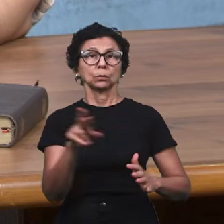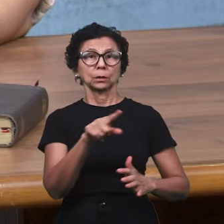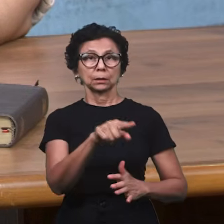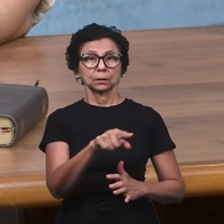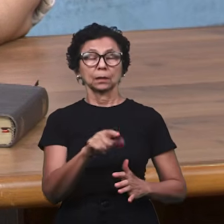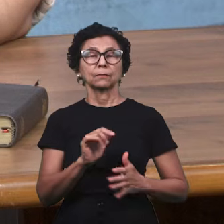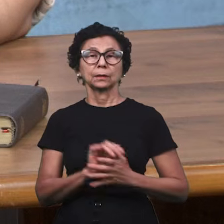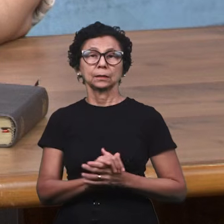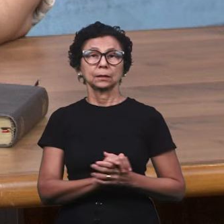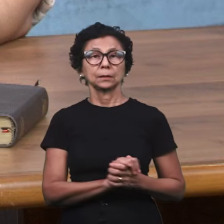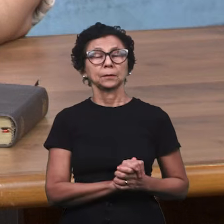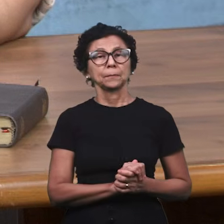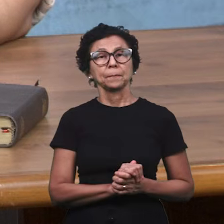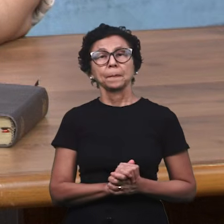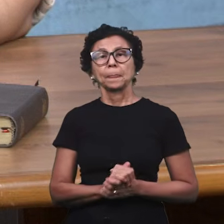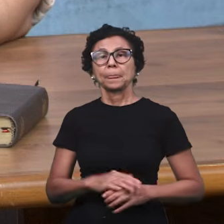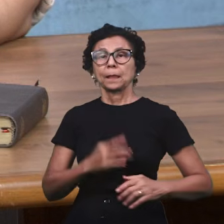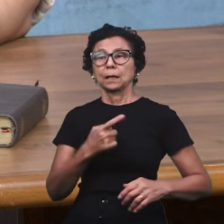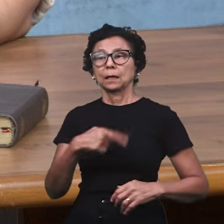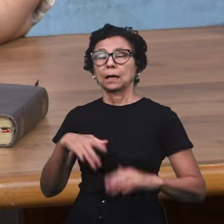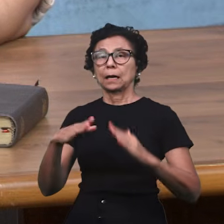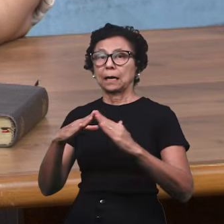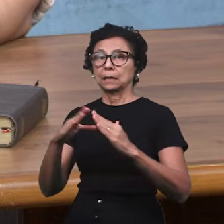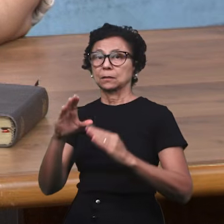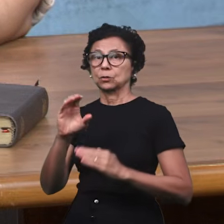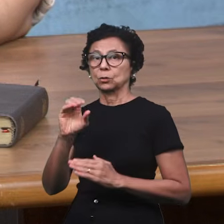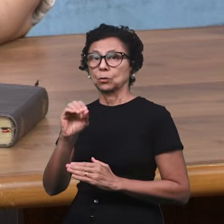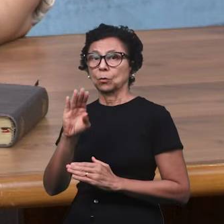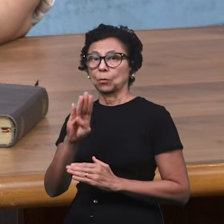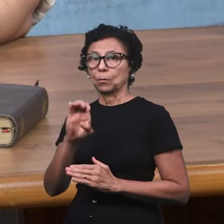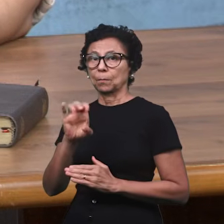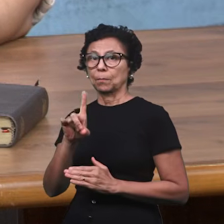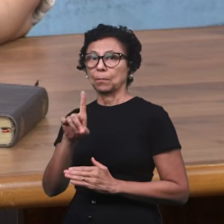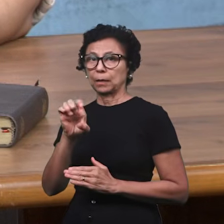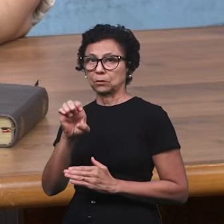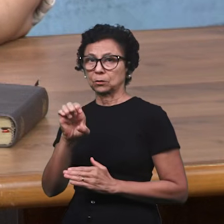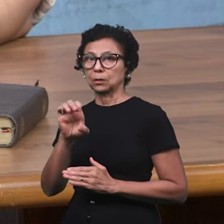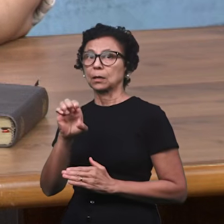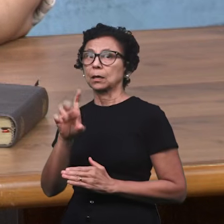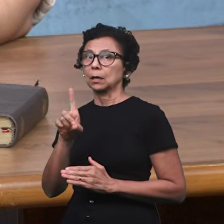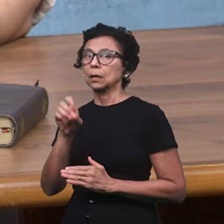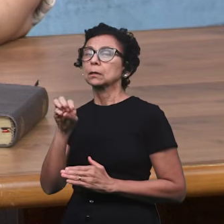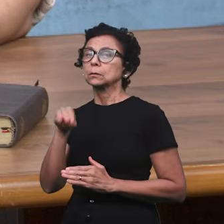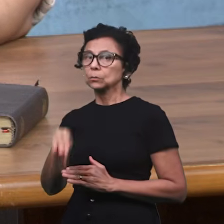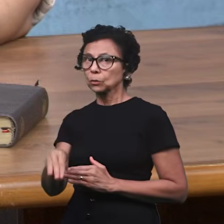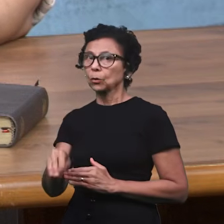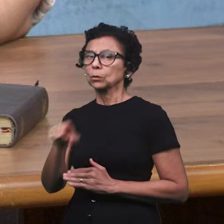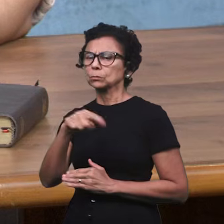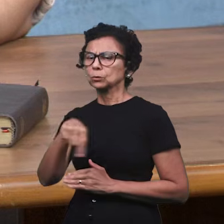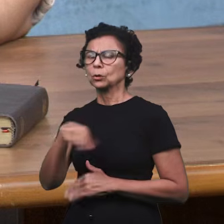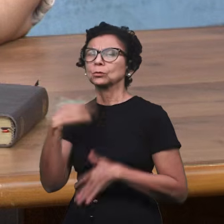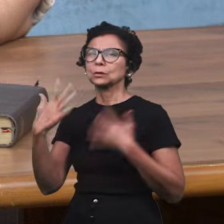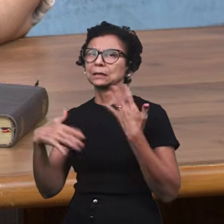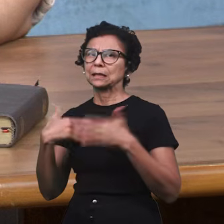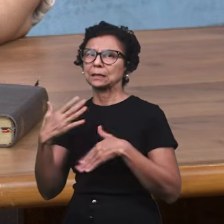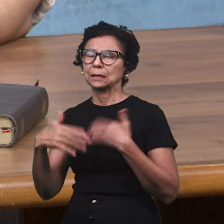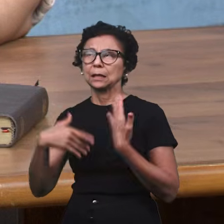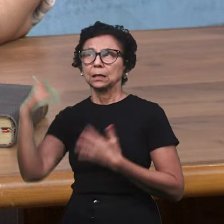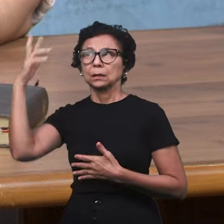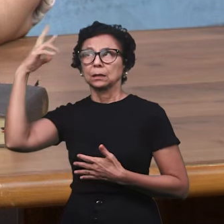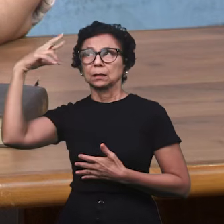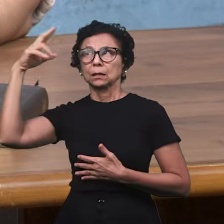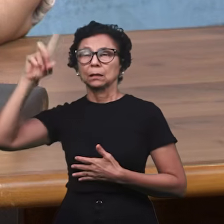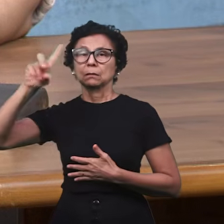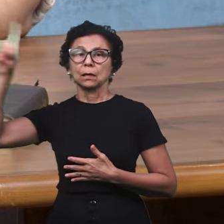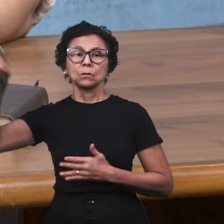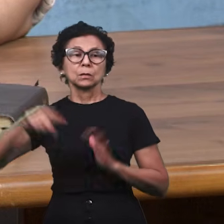de Obed-edom com alegria. E sucedeu que, ajudando Deus, os levitas